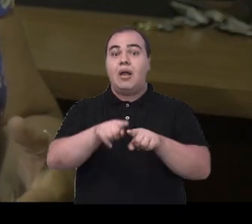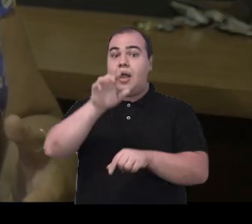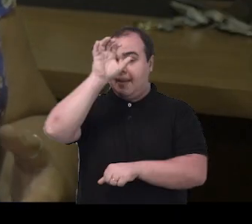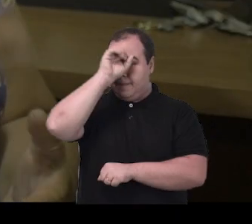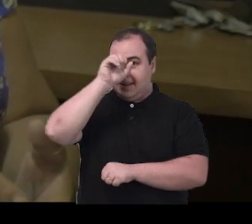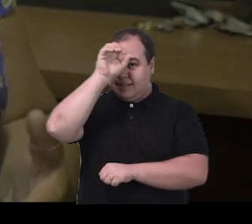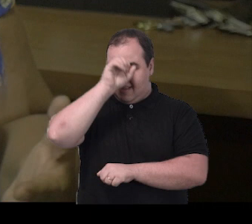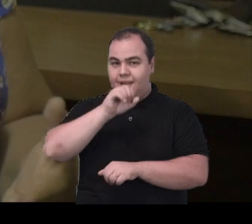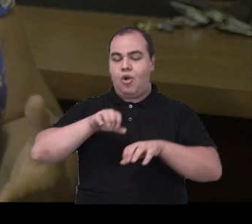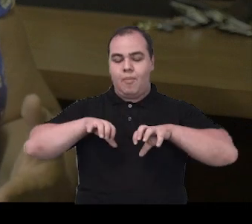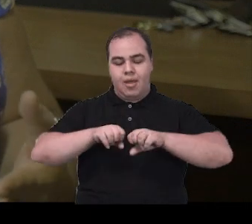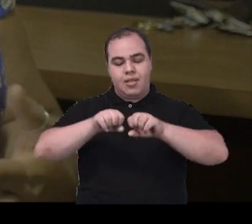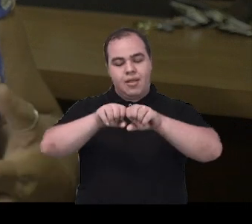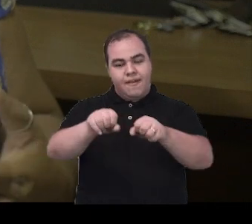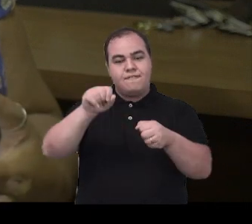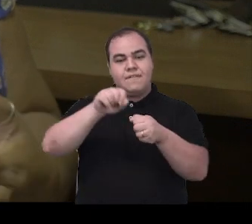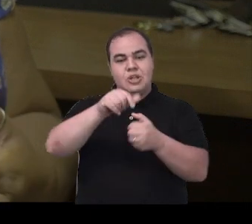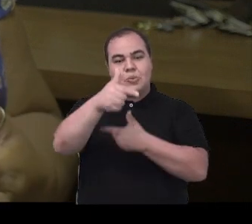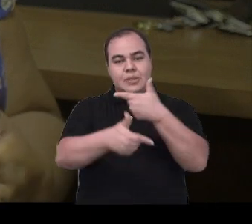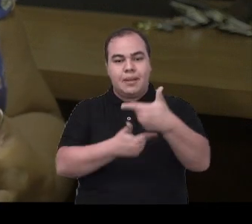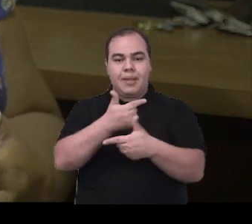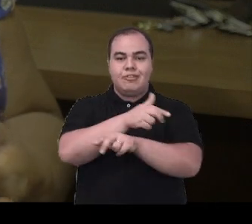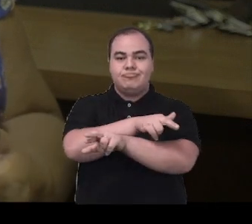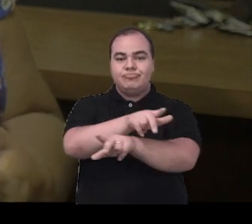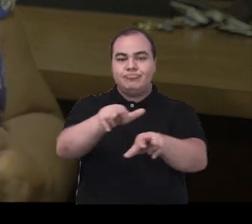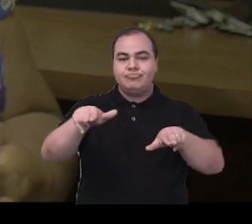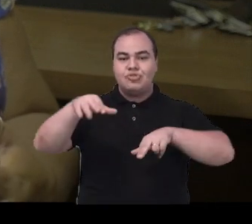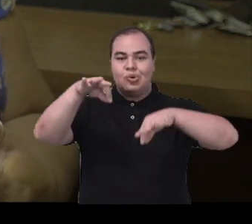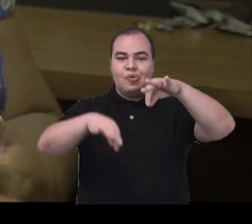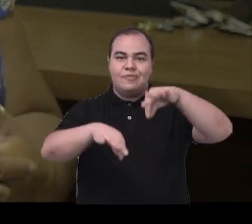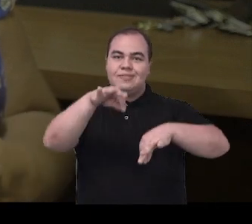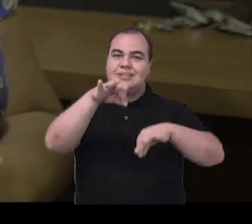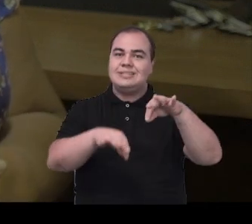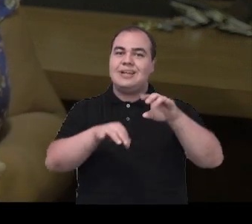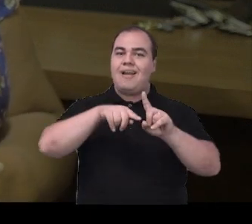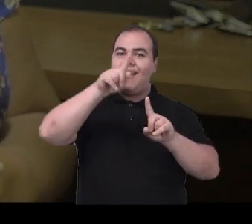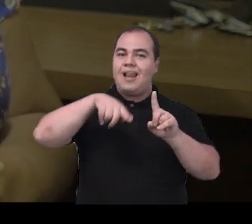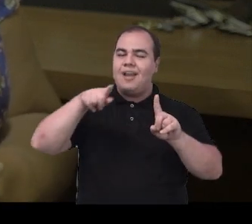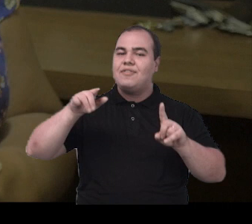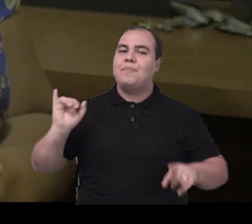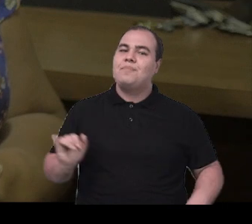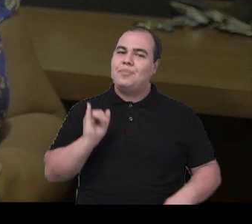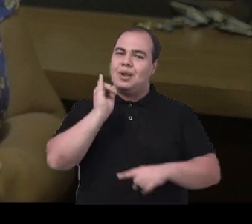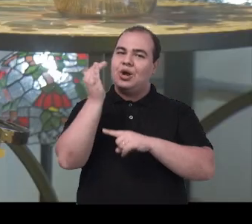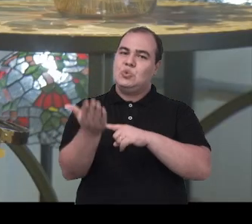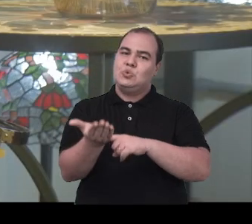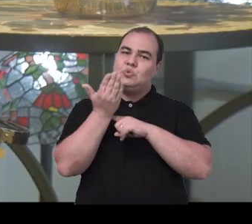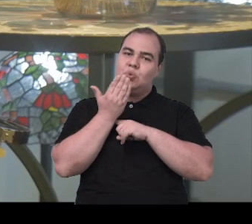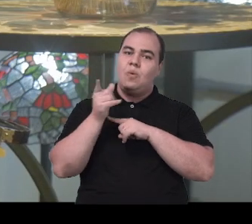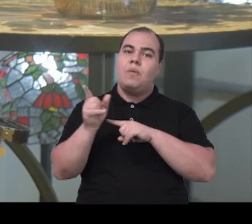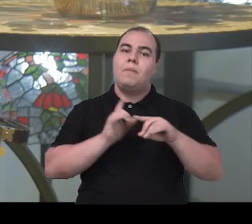e aprender como artesã, né, a fazer os trabalhos da oficina gráfica. Eu acho que isso me ajudou bastante. Olha, para